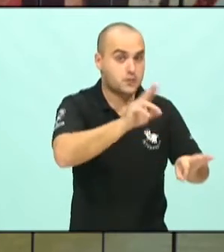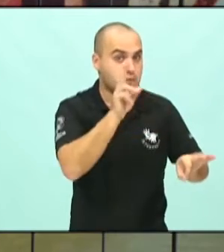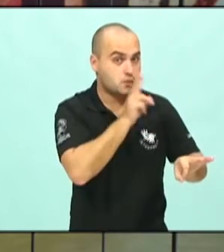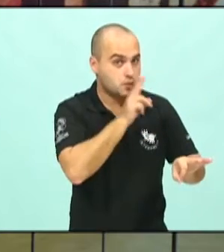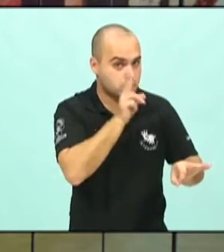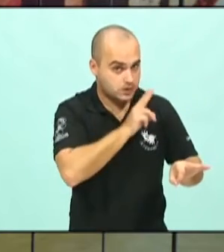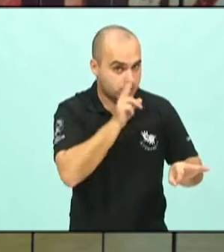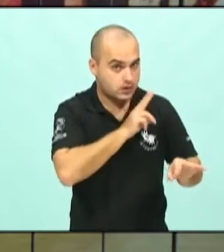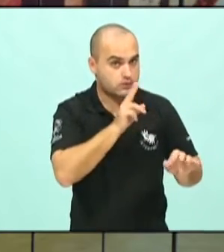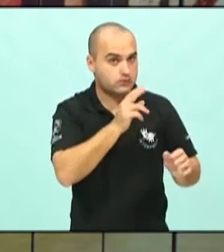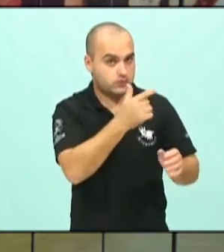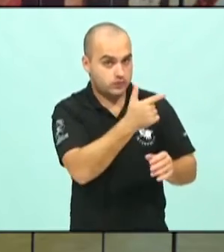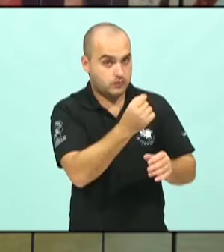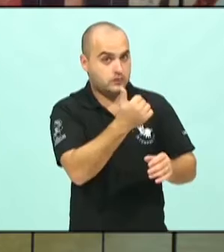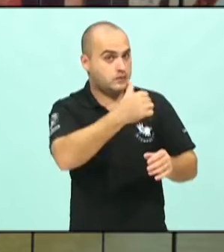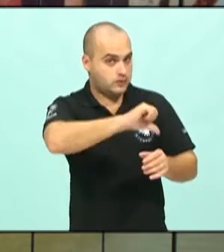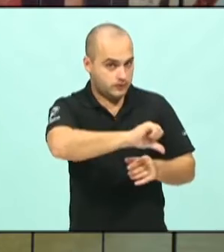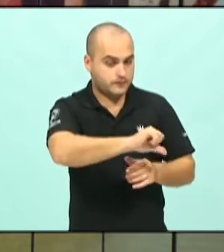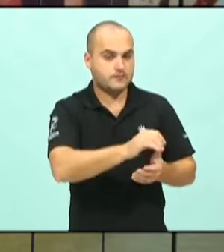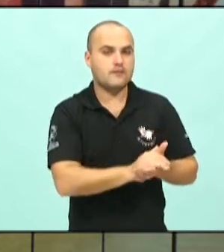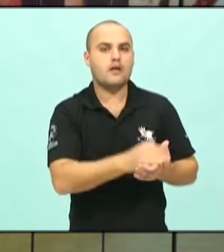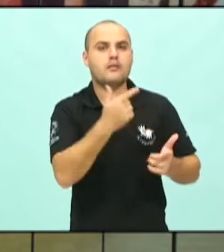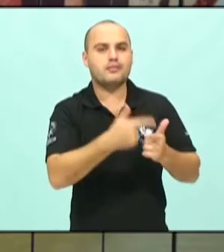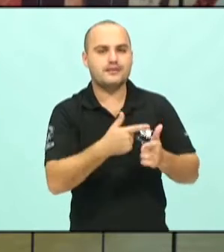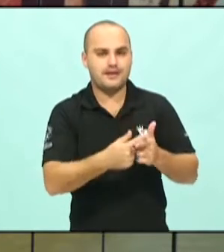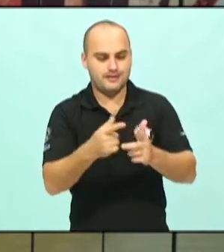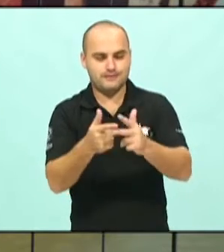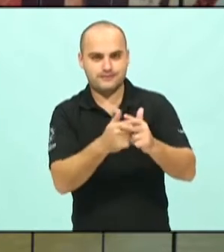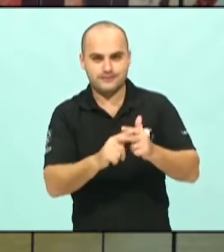emergencial, eu te diria, para 2019, porque a reforma